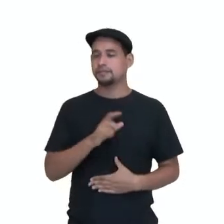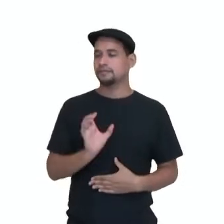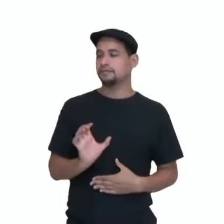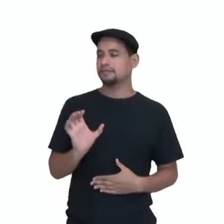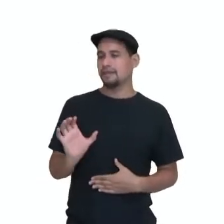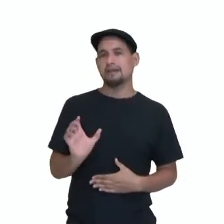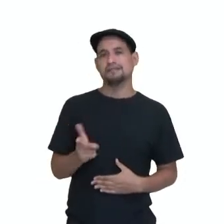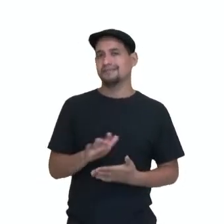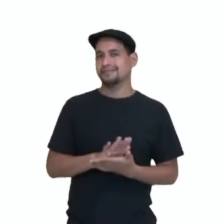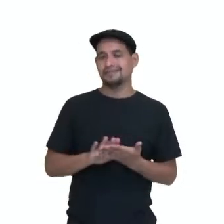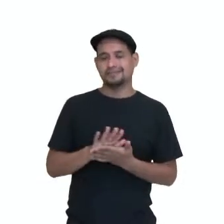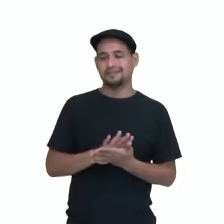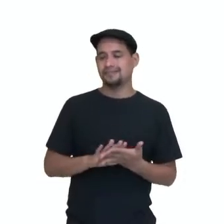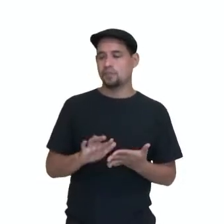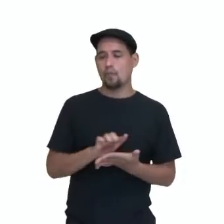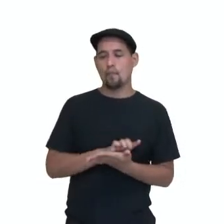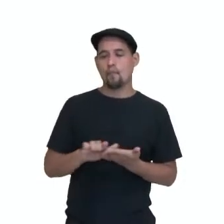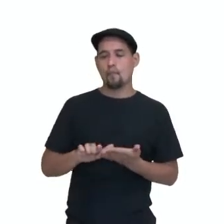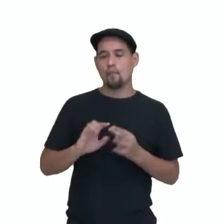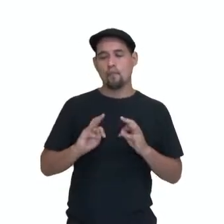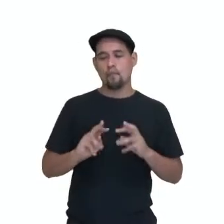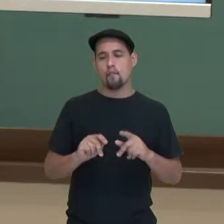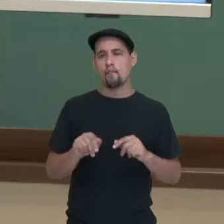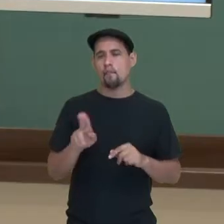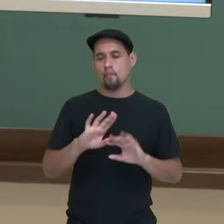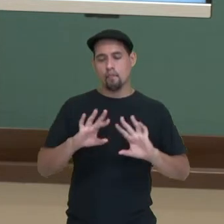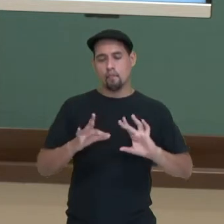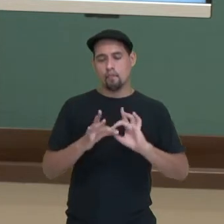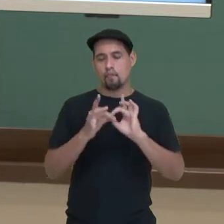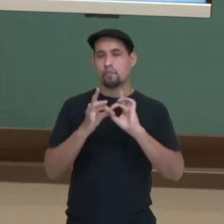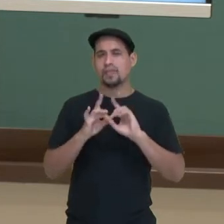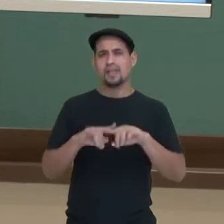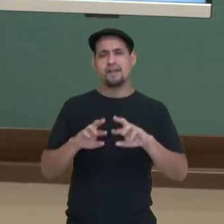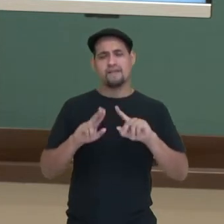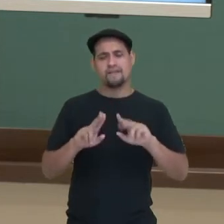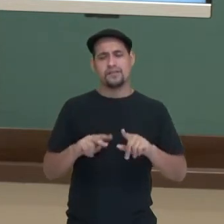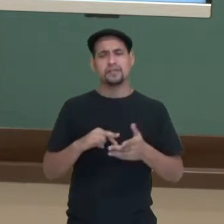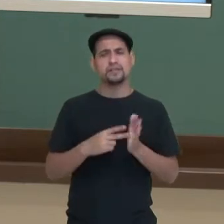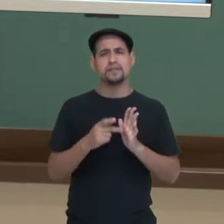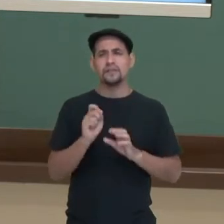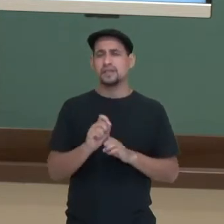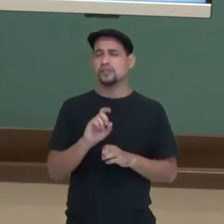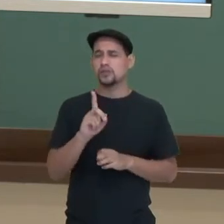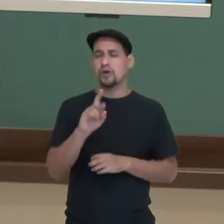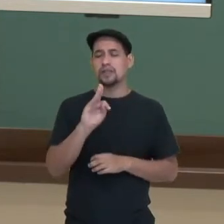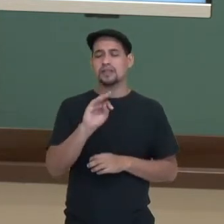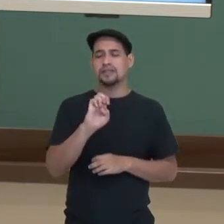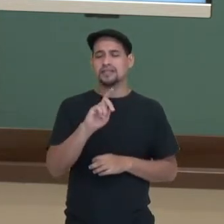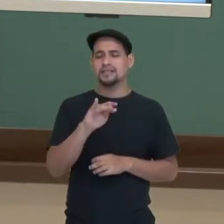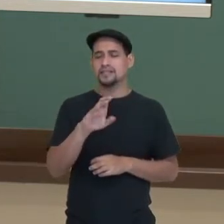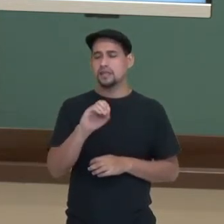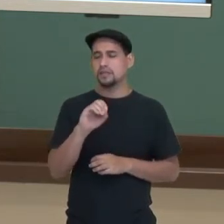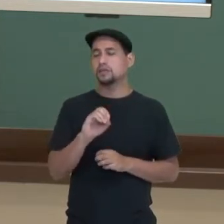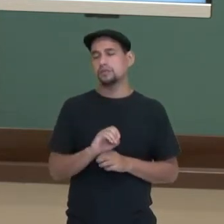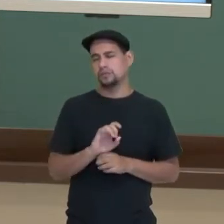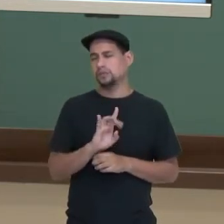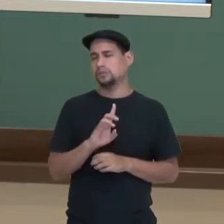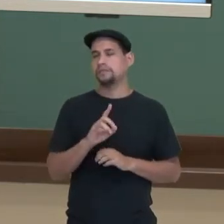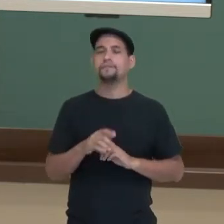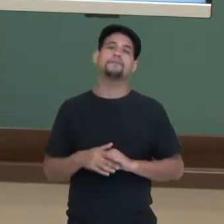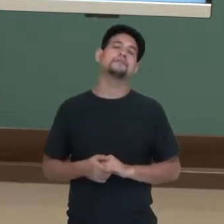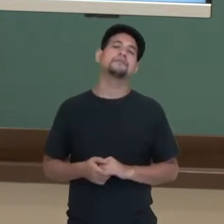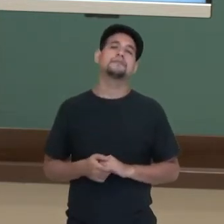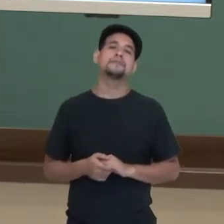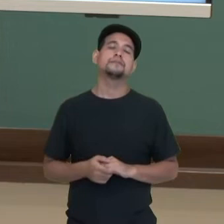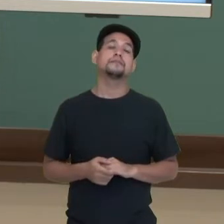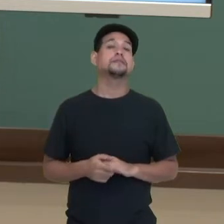esteja nada, que seja oco. Todo espaço é preenchido. A maioria deles são preenchidos por tecido, principalmente o propriamente dito. Né?